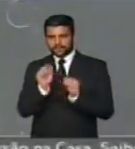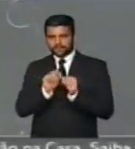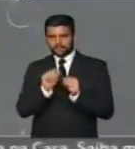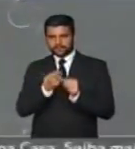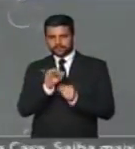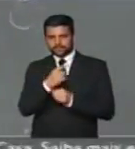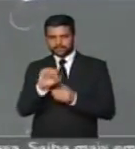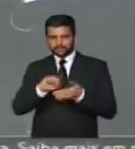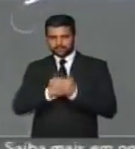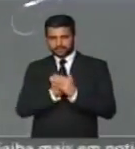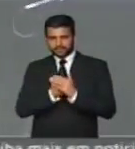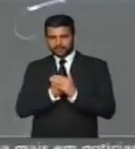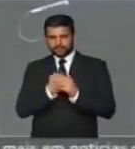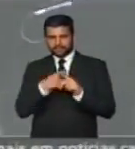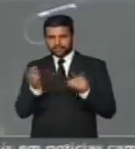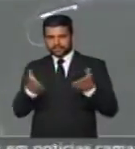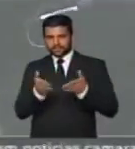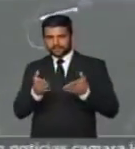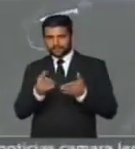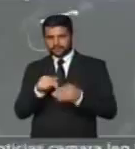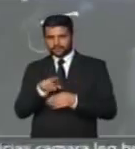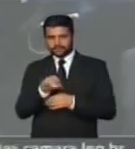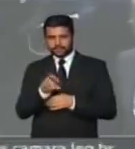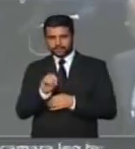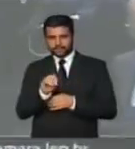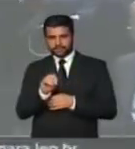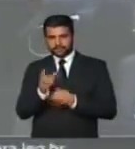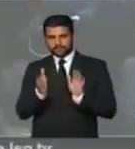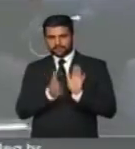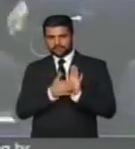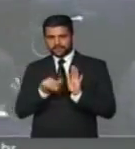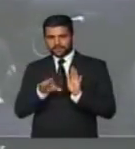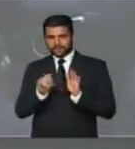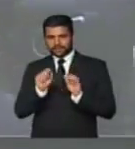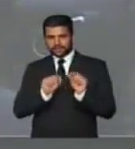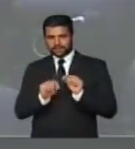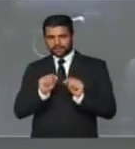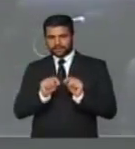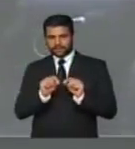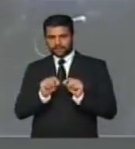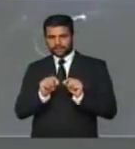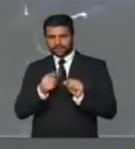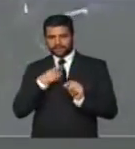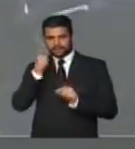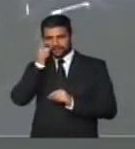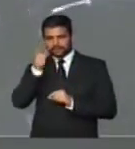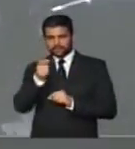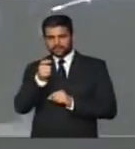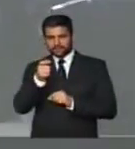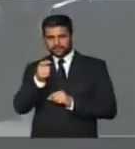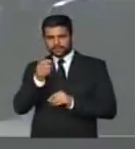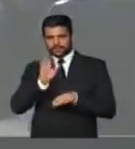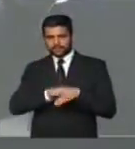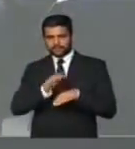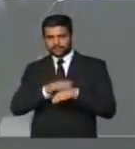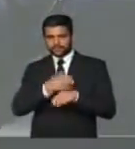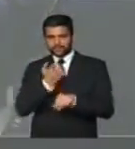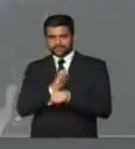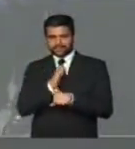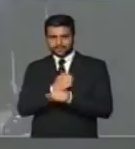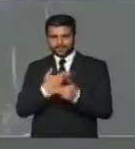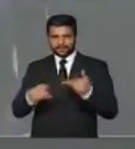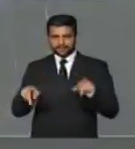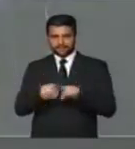a obstrução, mas agora no mérito, é uma matéria que interessa a muitos